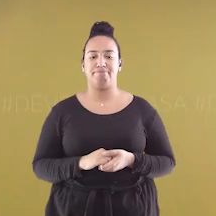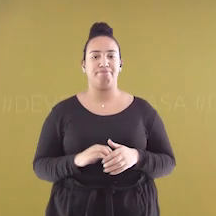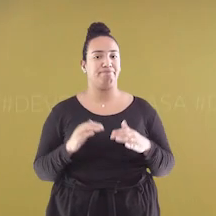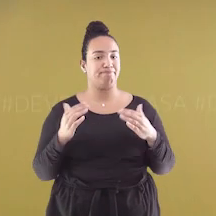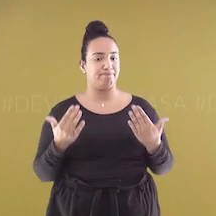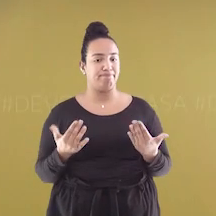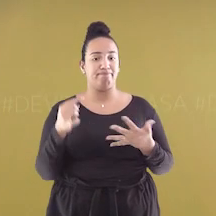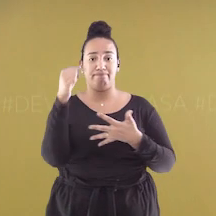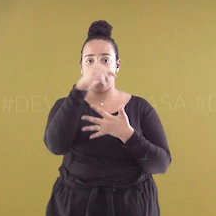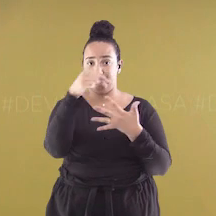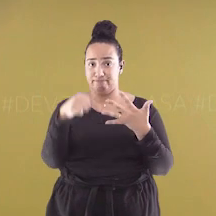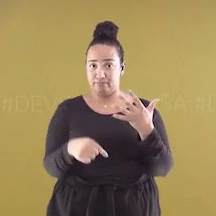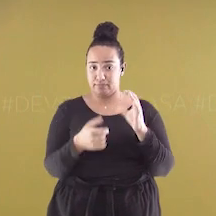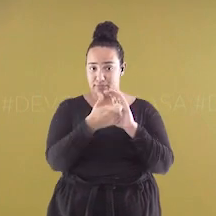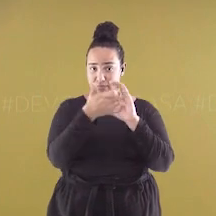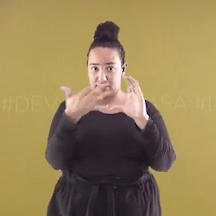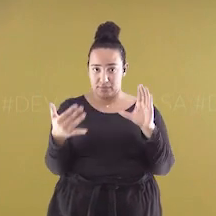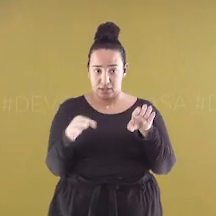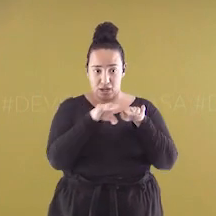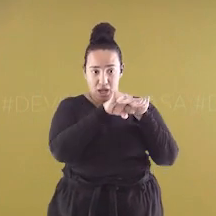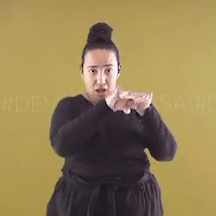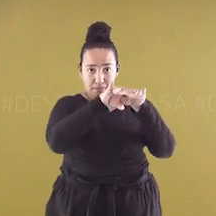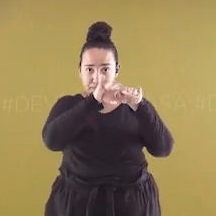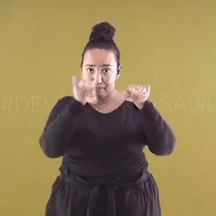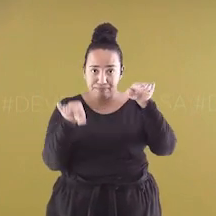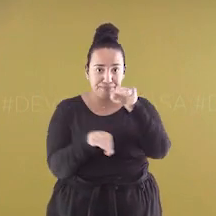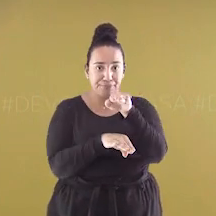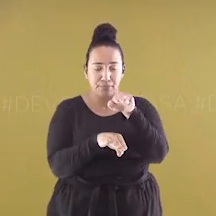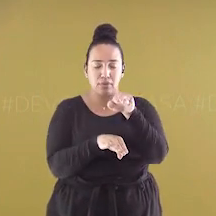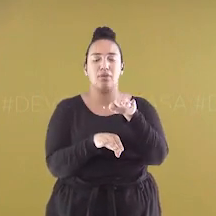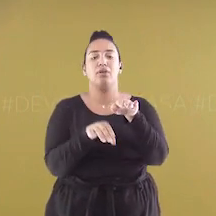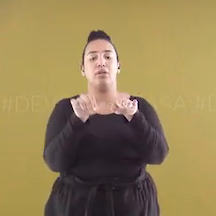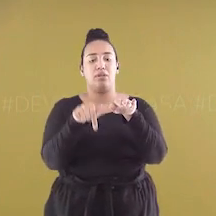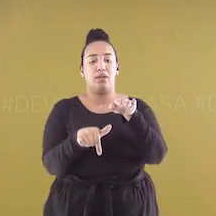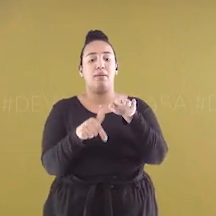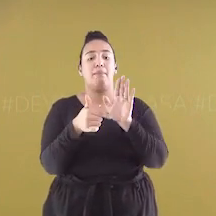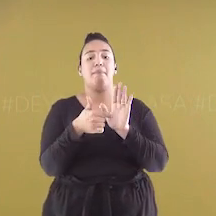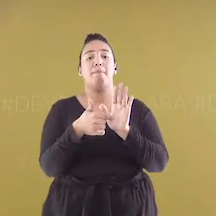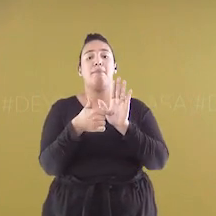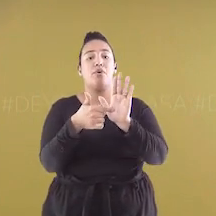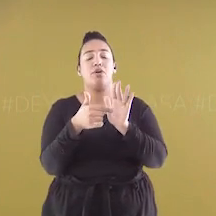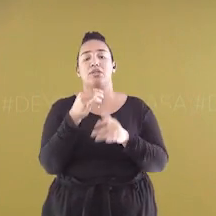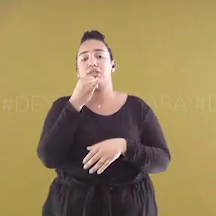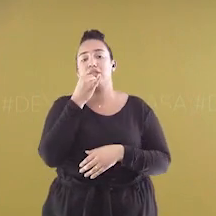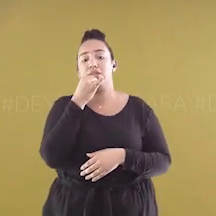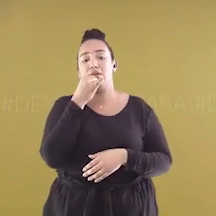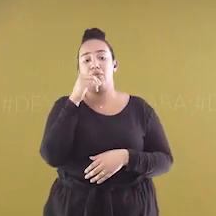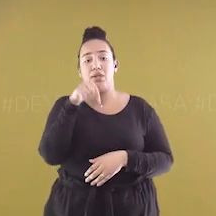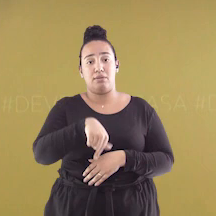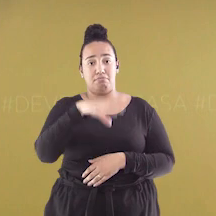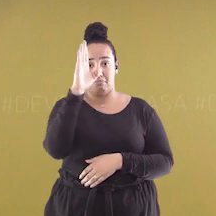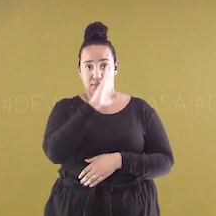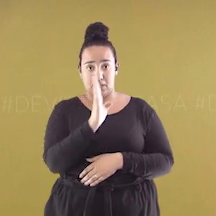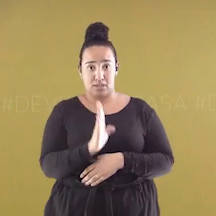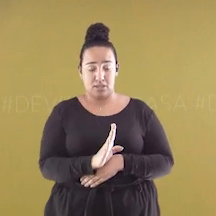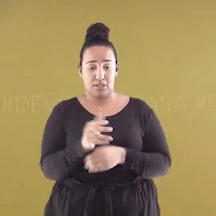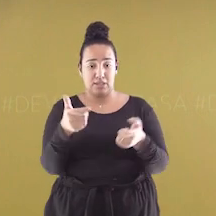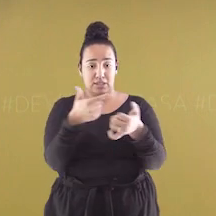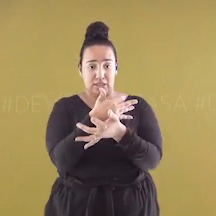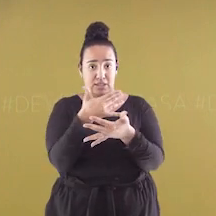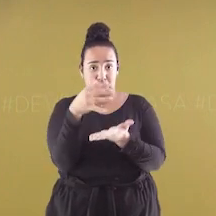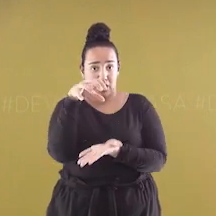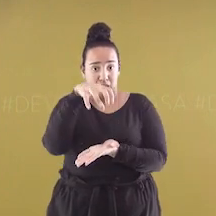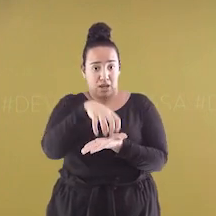Essas características de desigualdade estão muito presentes principalmente nas metrópoles do Brasil.